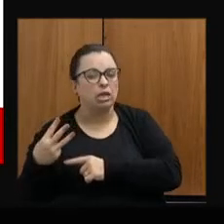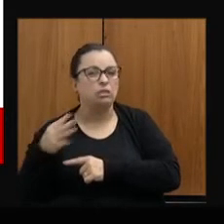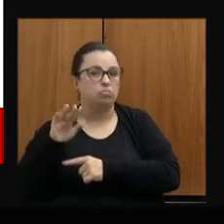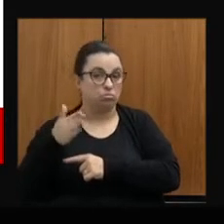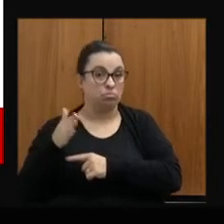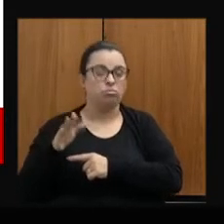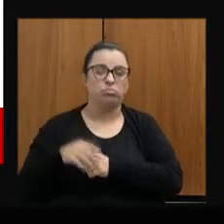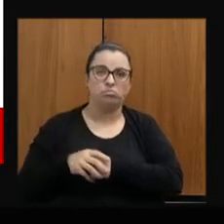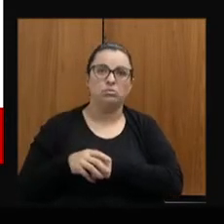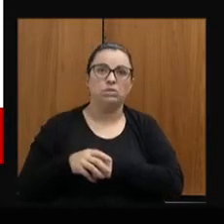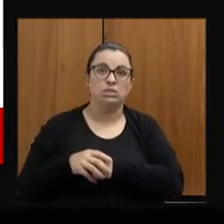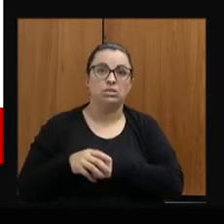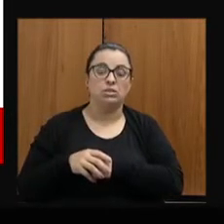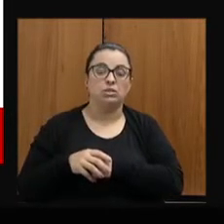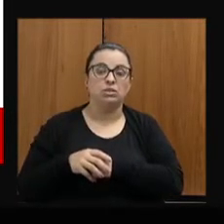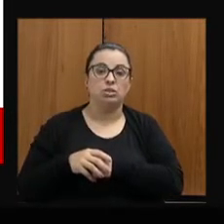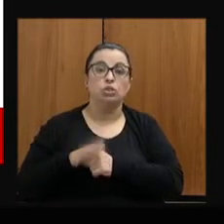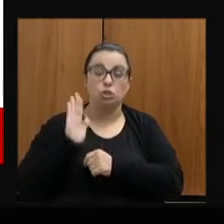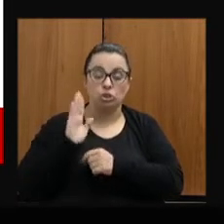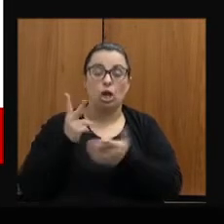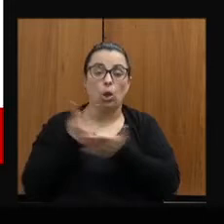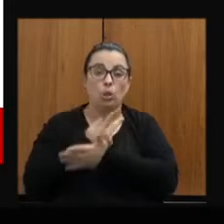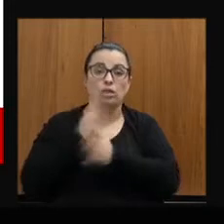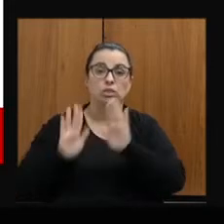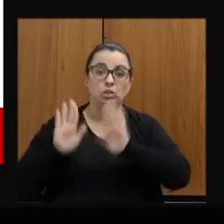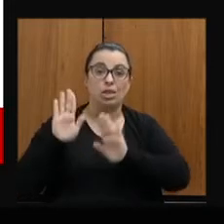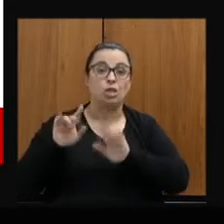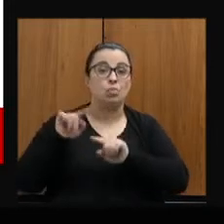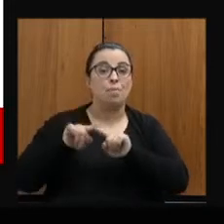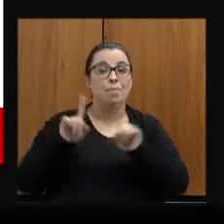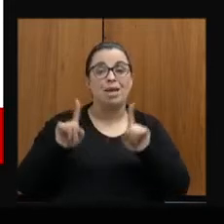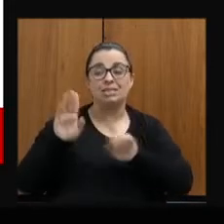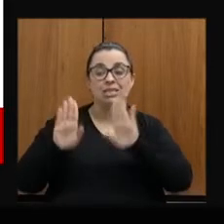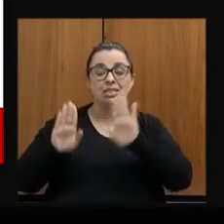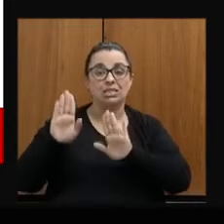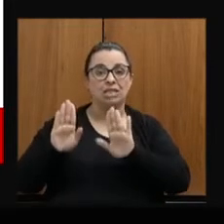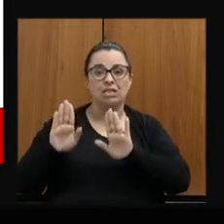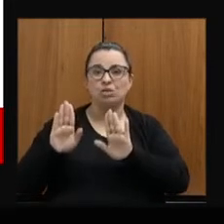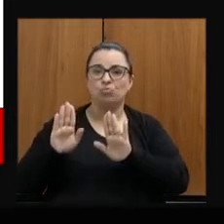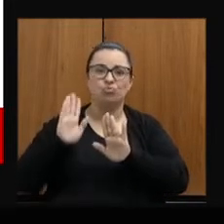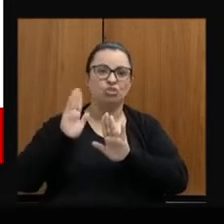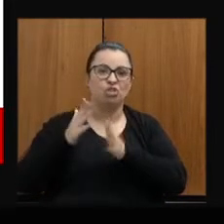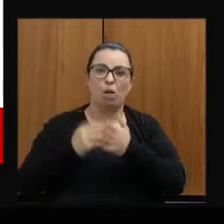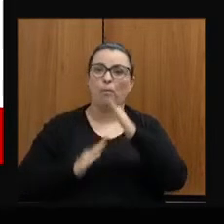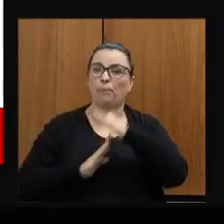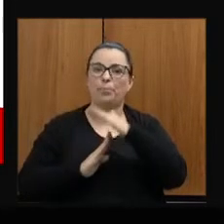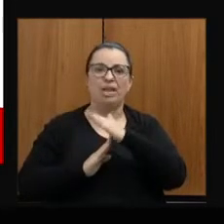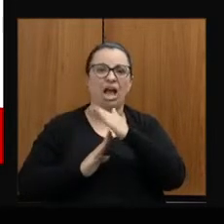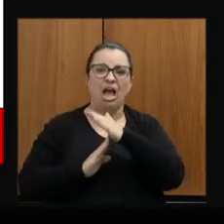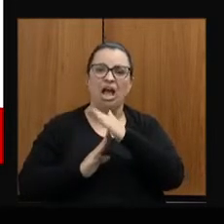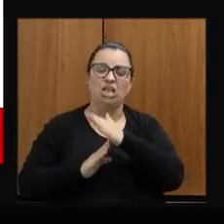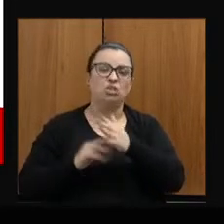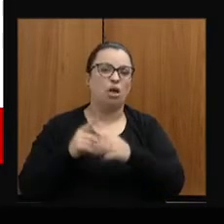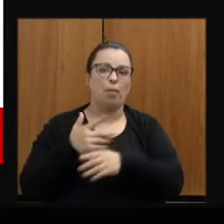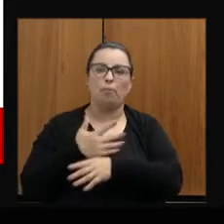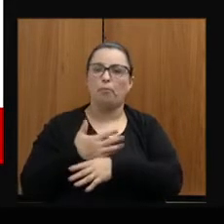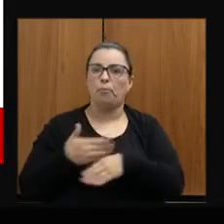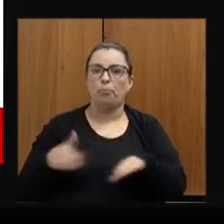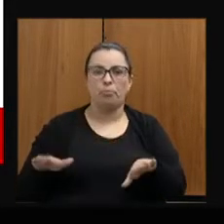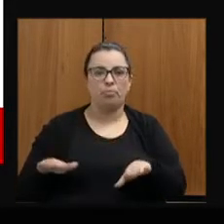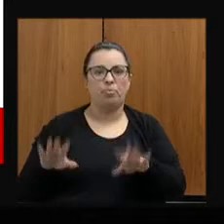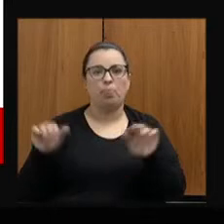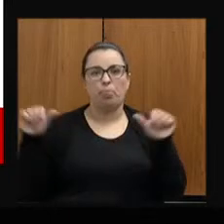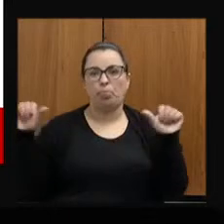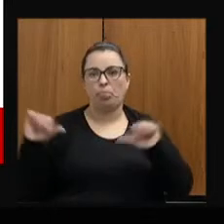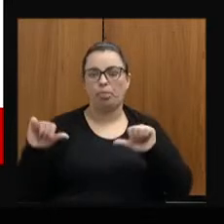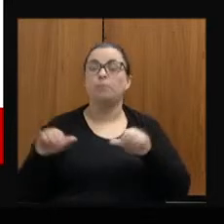E só não tá Vale da sua licença porque ela venceu mas que esse traçado já foi licenciado